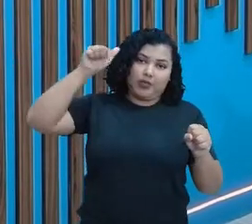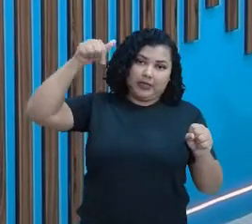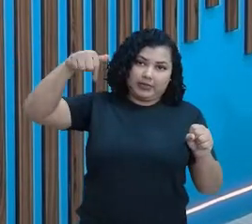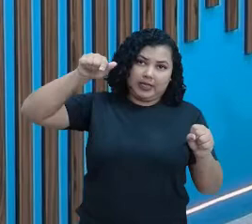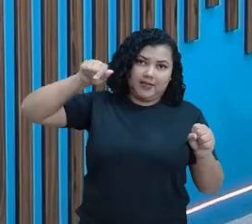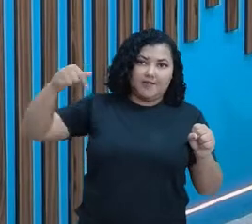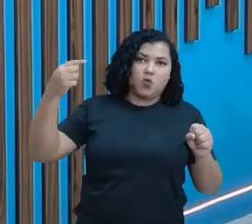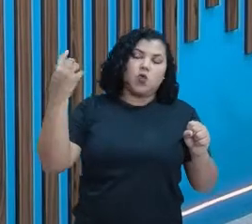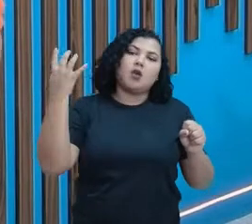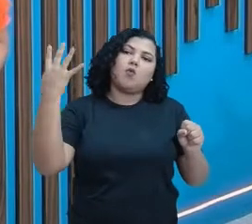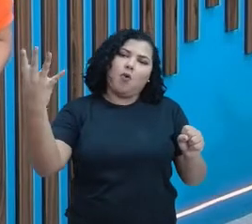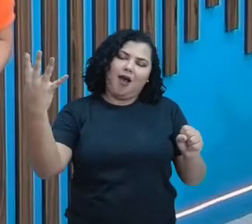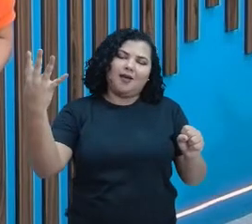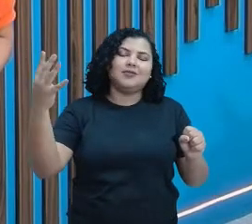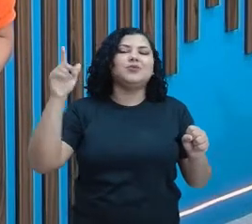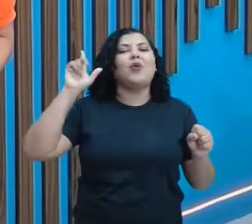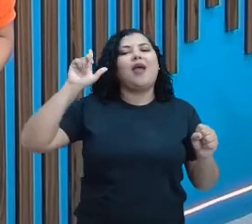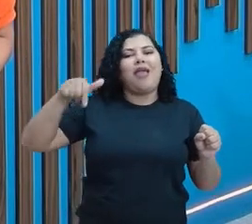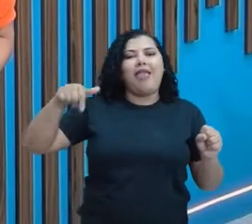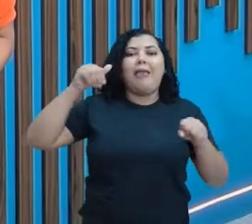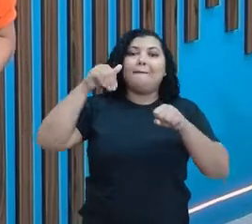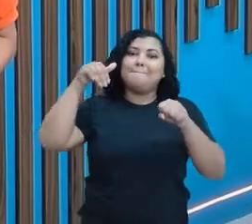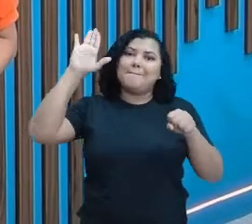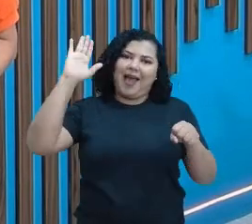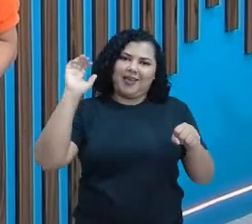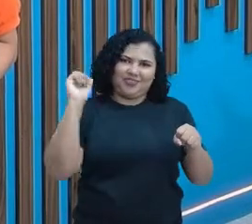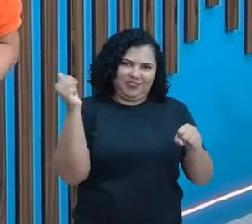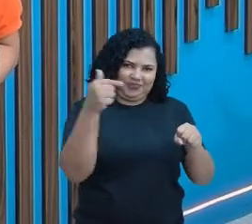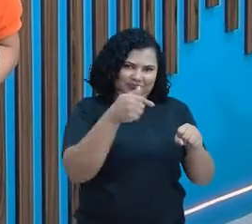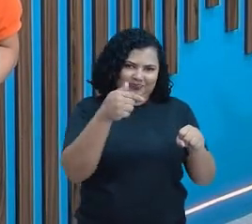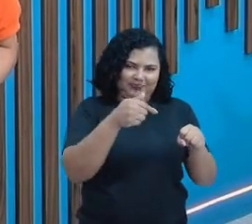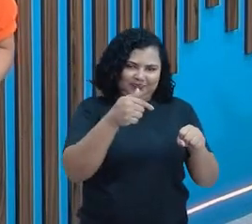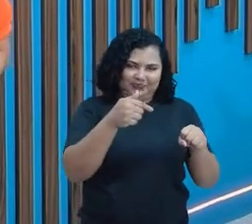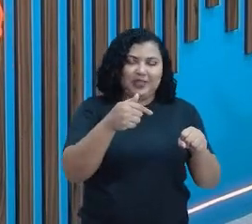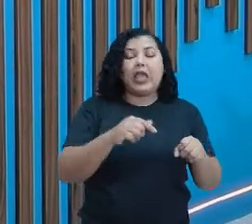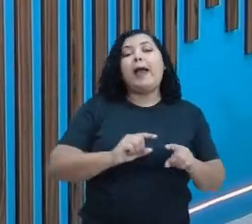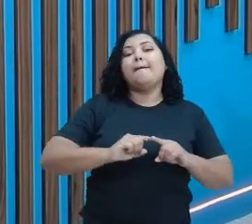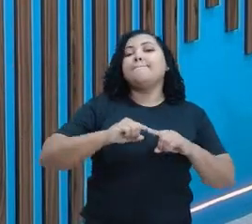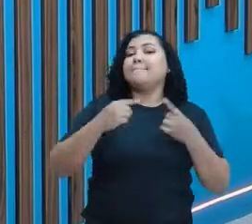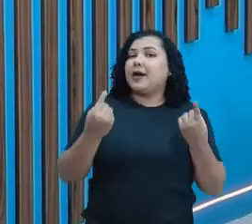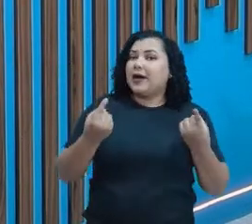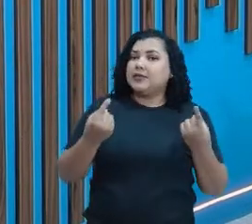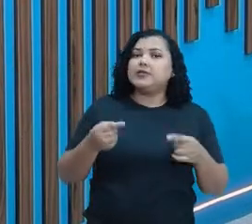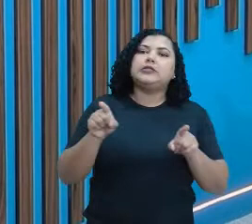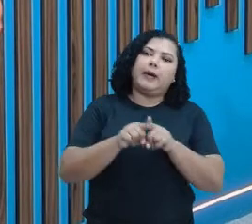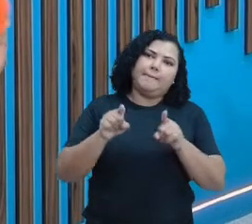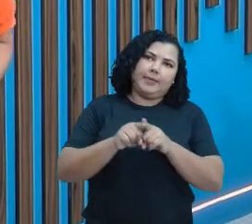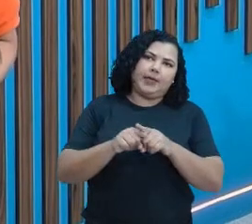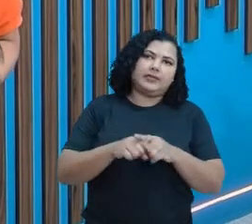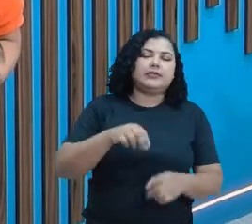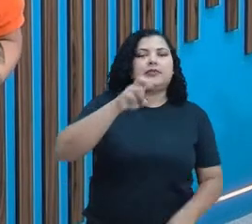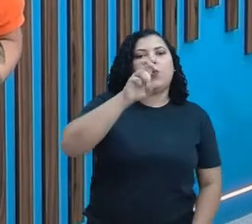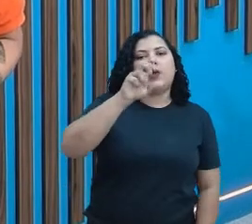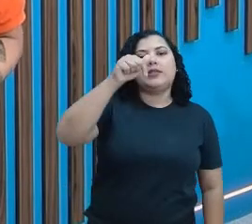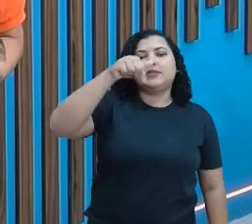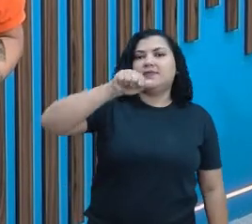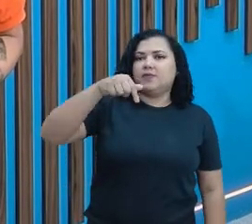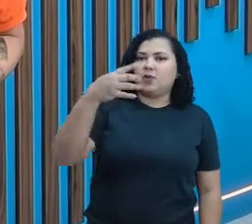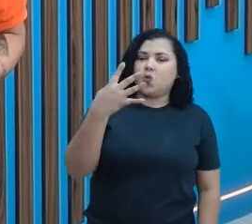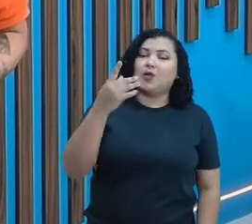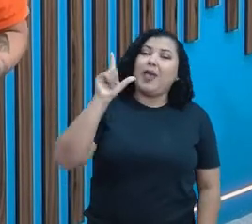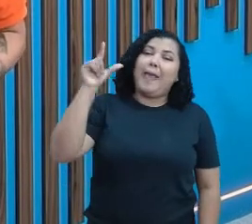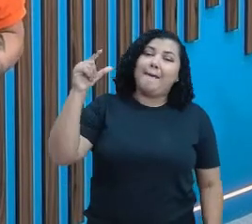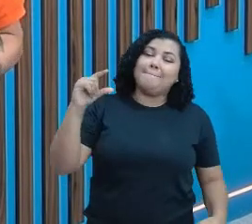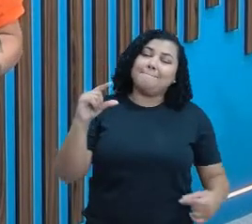valor observado, que é 61, tá certo? Então, perceba que todo o cálculo da variância é feito em torno da